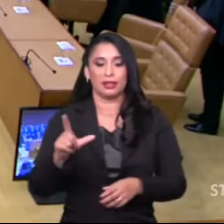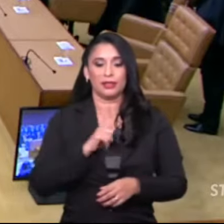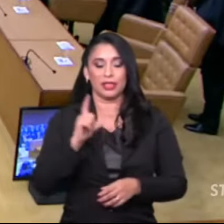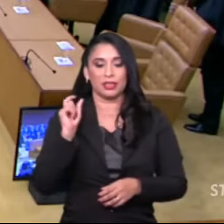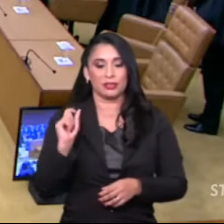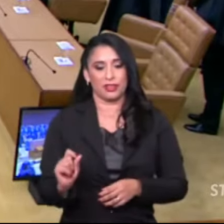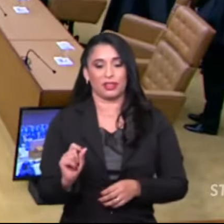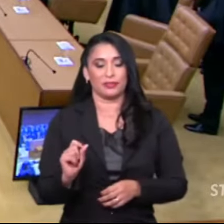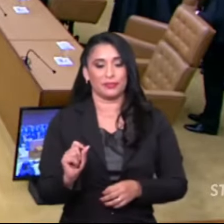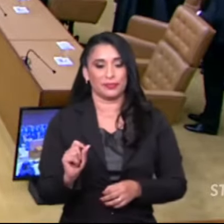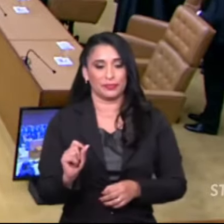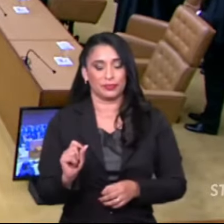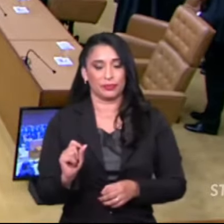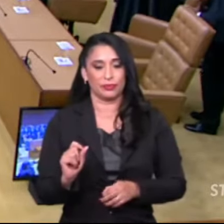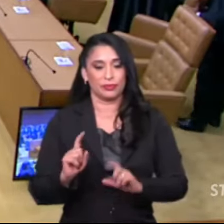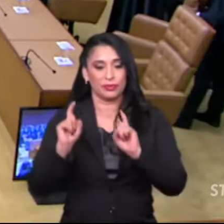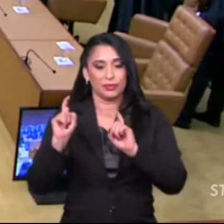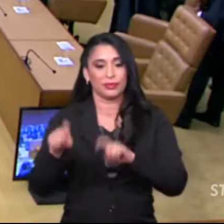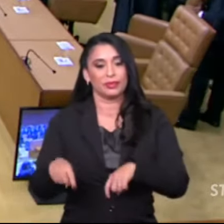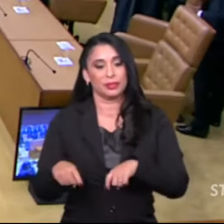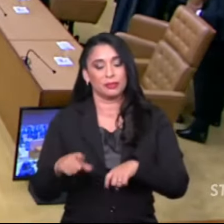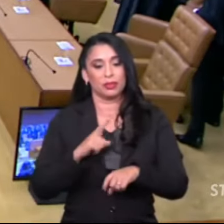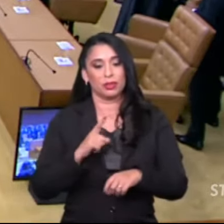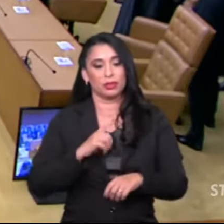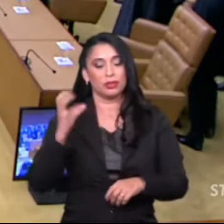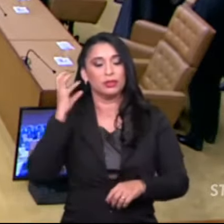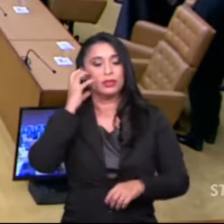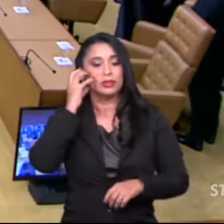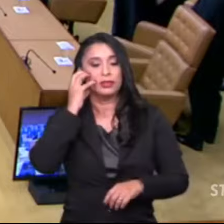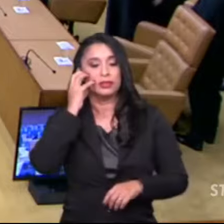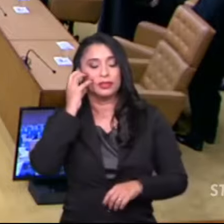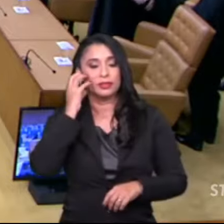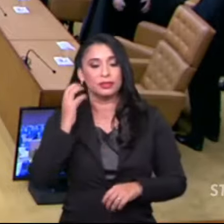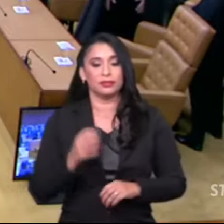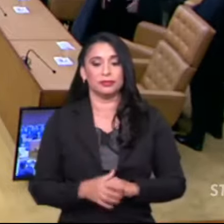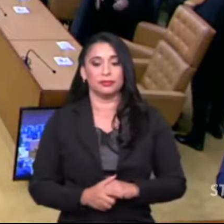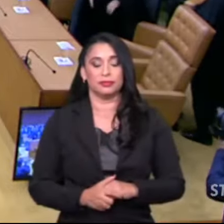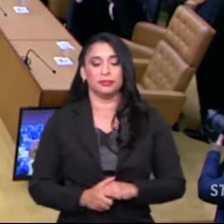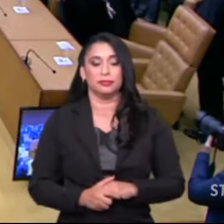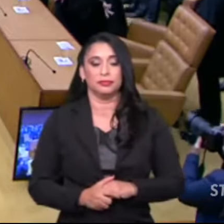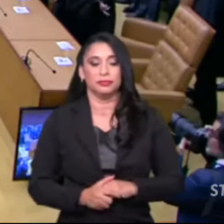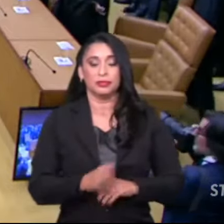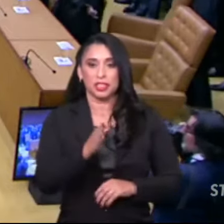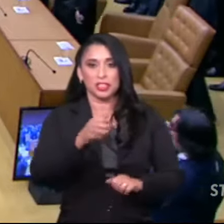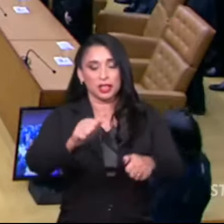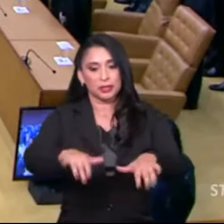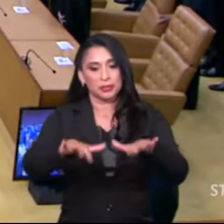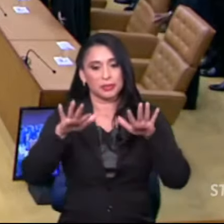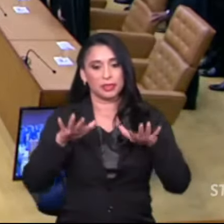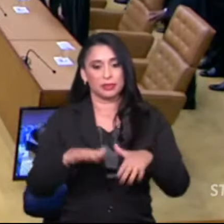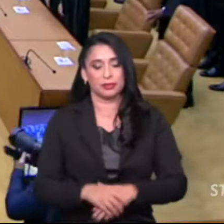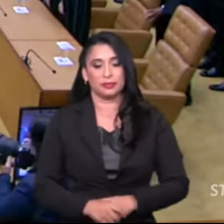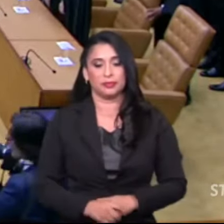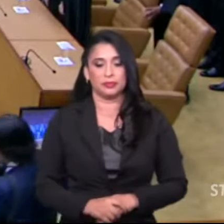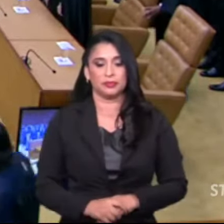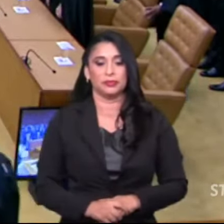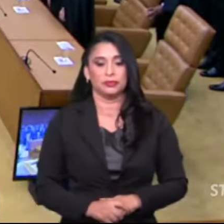cerimônia de posse do ministro Flávio Dino a partir de agora, ao vivo, na TV Justiça, direto do plenário.